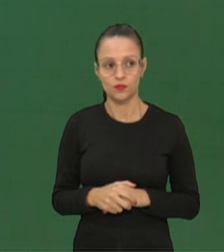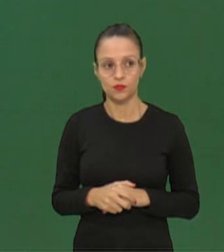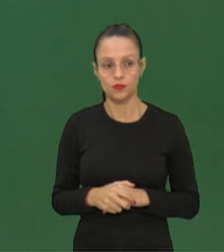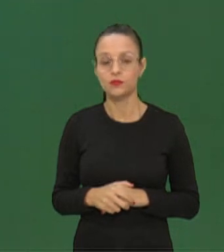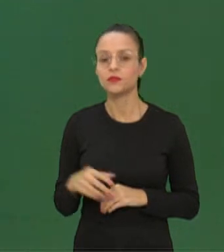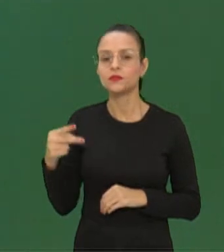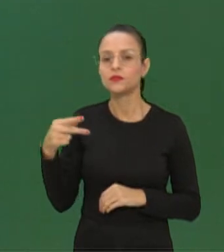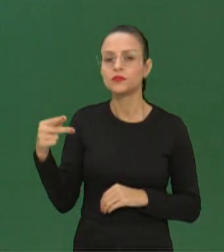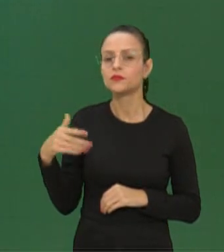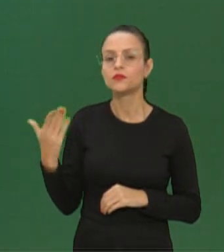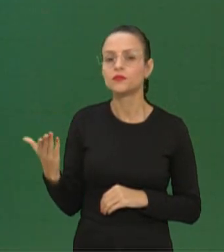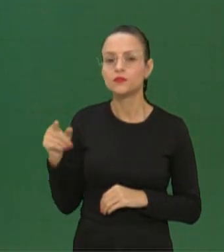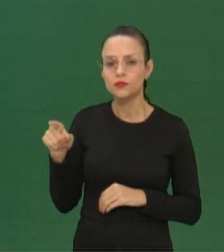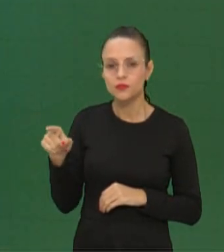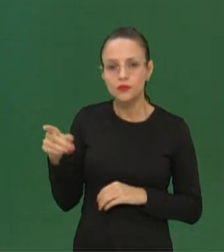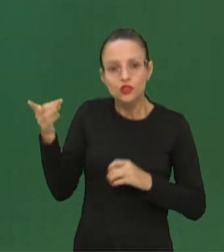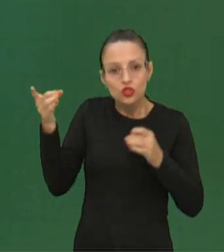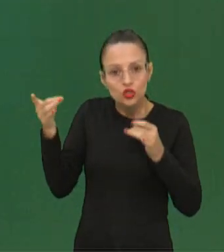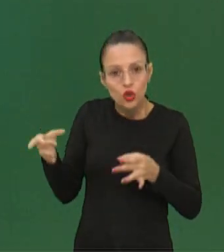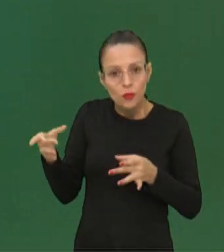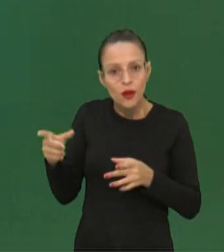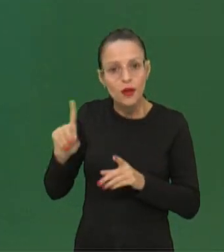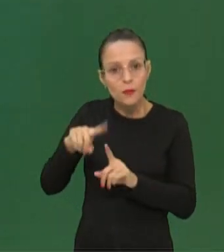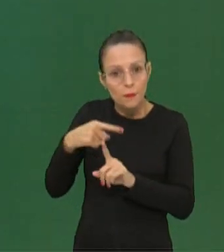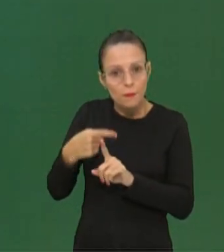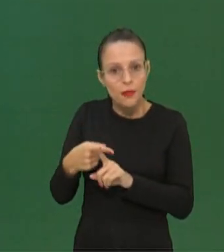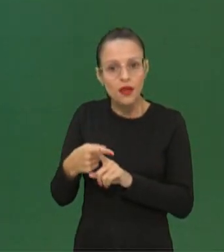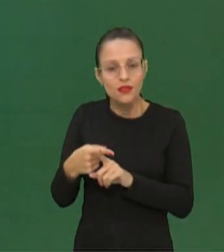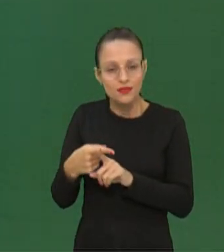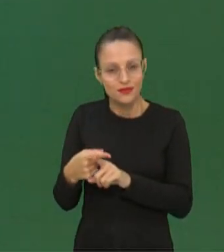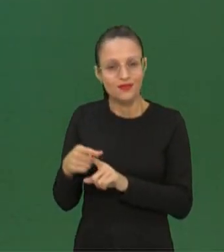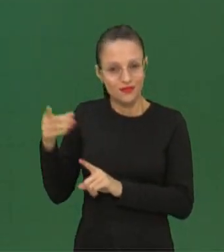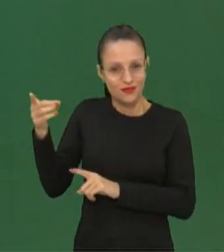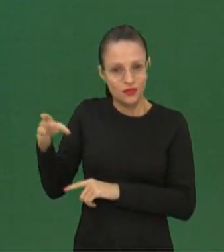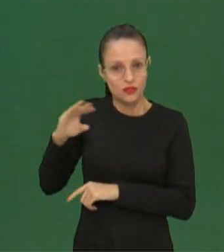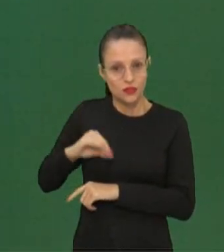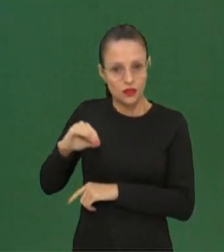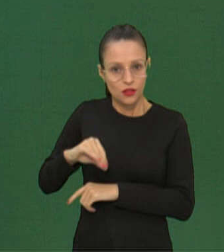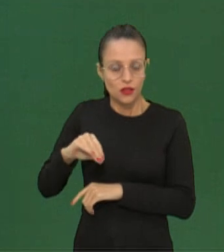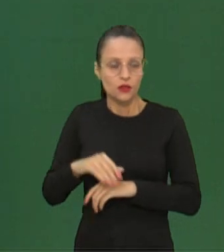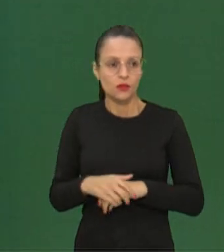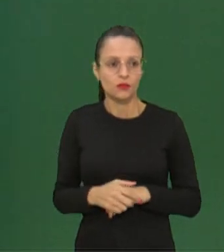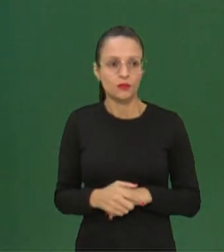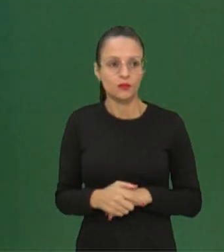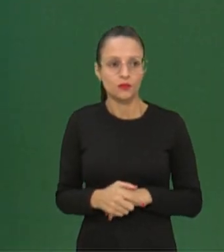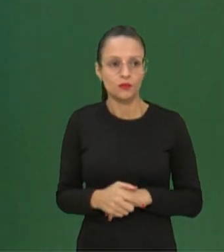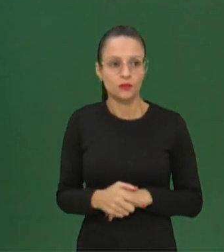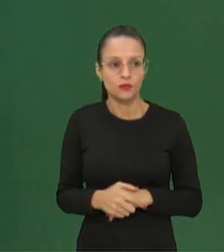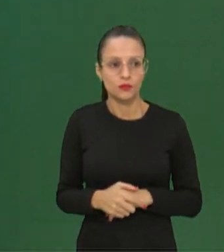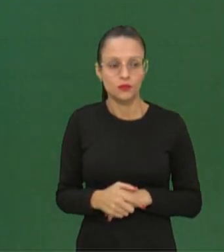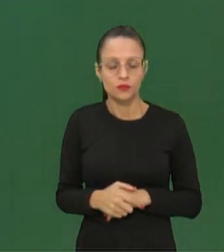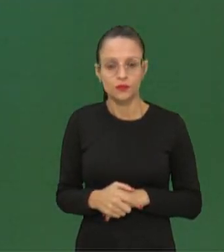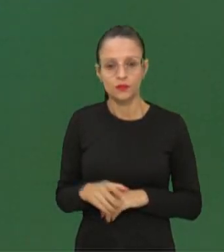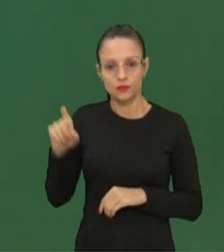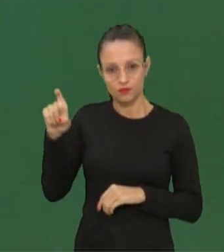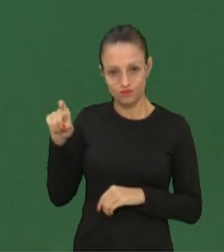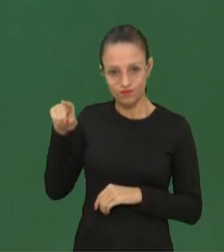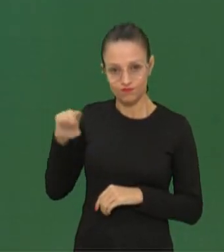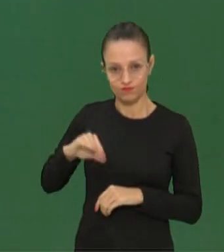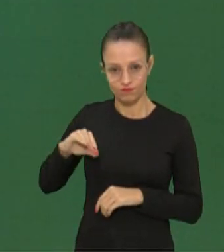Isso é igual a quanto? A sobra mais o aluguel mais a alimentação é o salário. Mais igual a x.